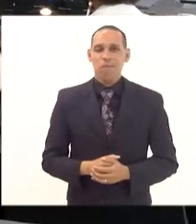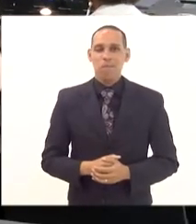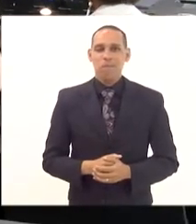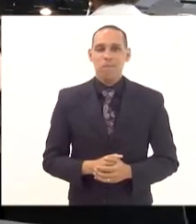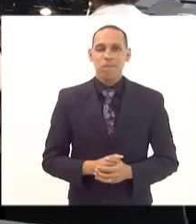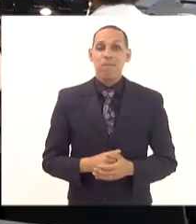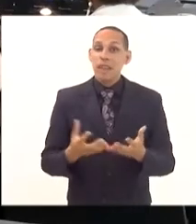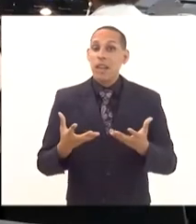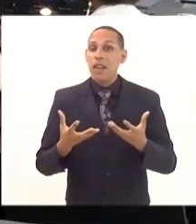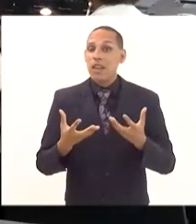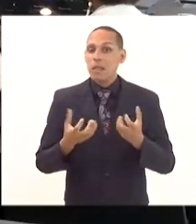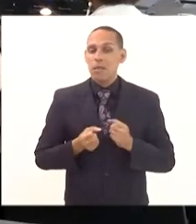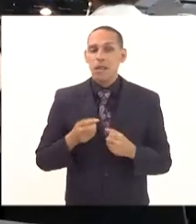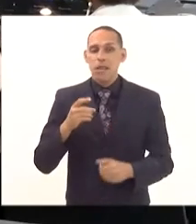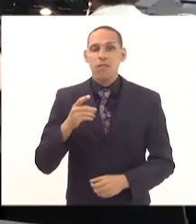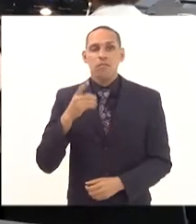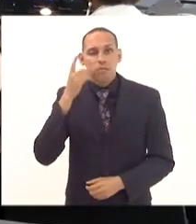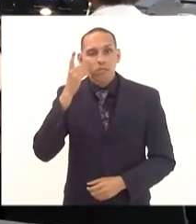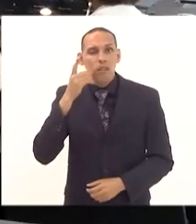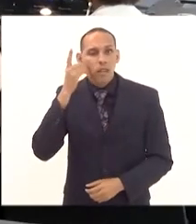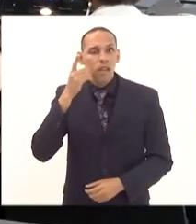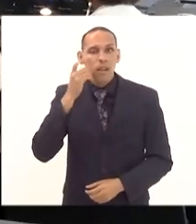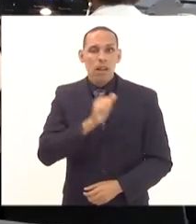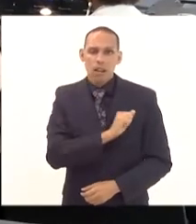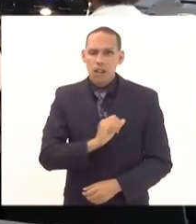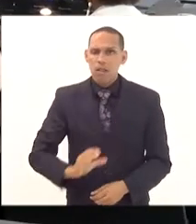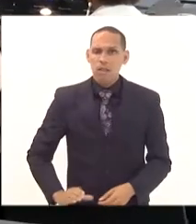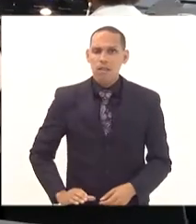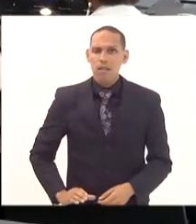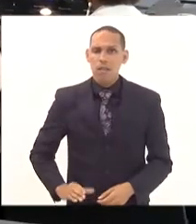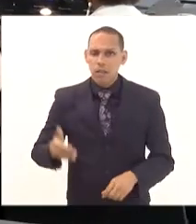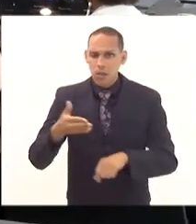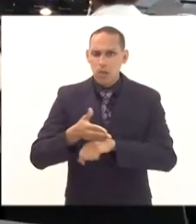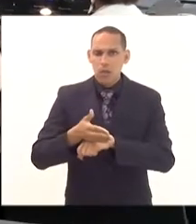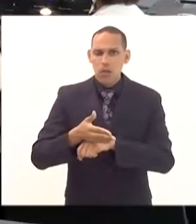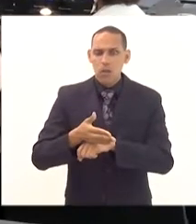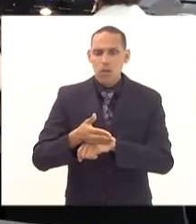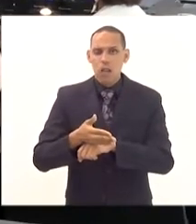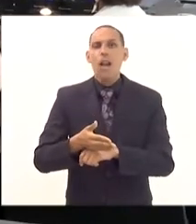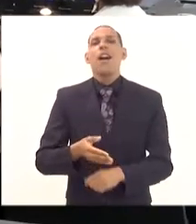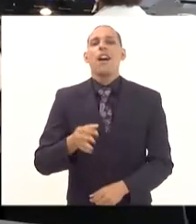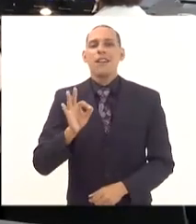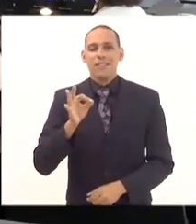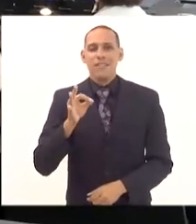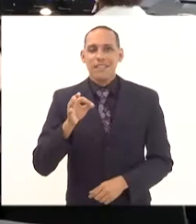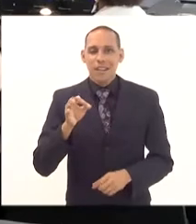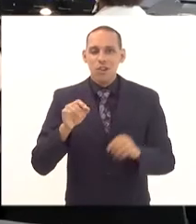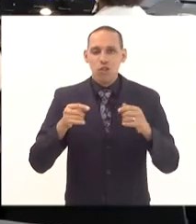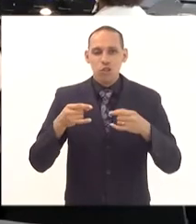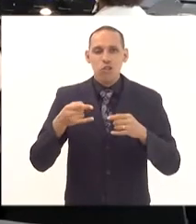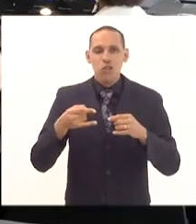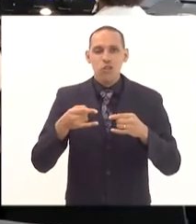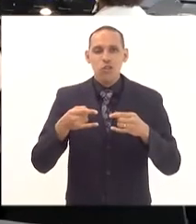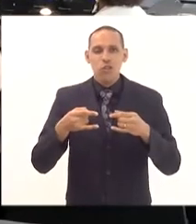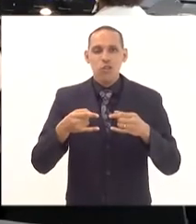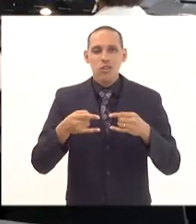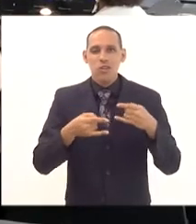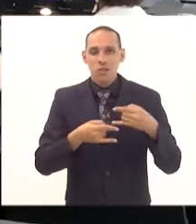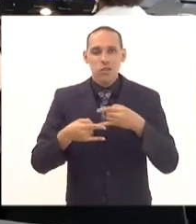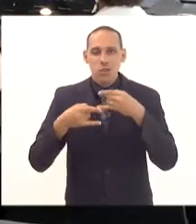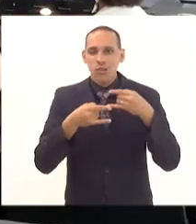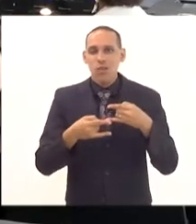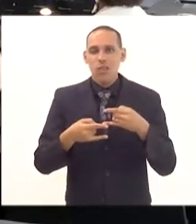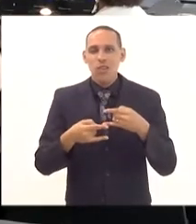recebi aqui o deputado André Ceciliano Não consigo tô conseguindo entrou Ah tá no Zoom não